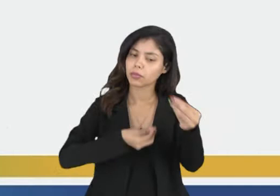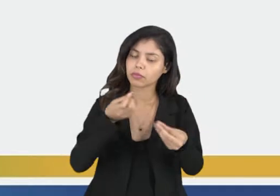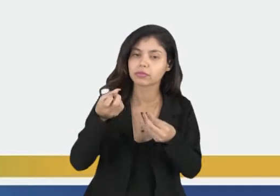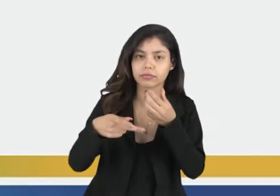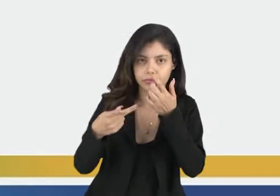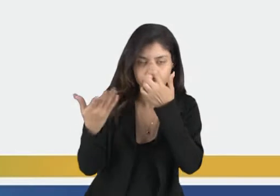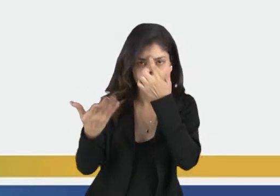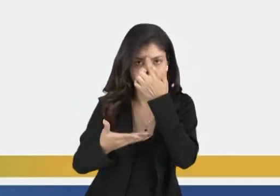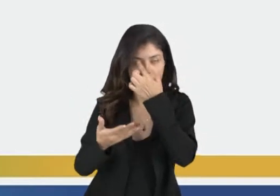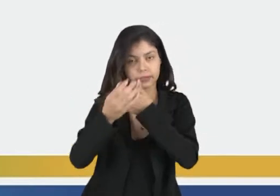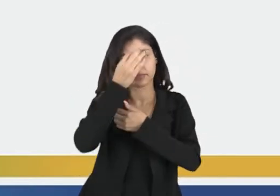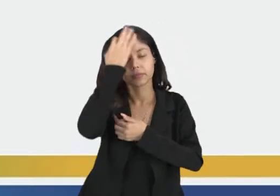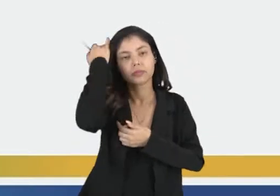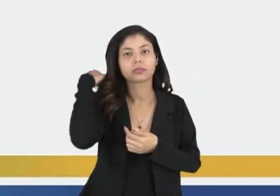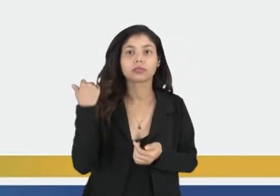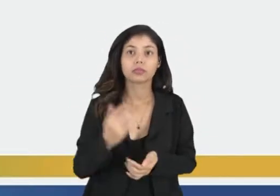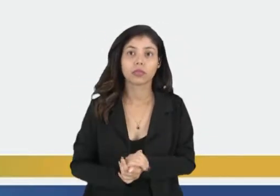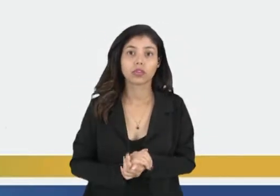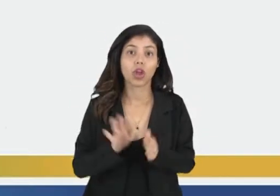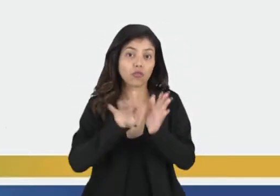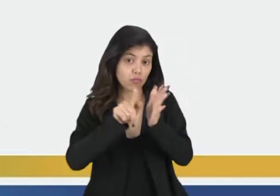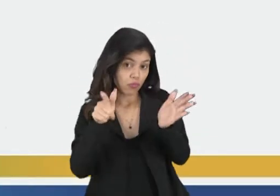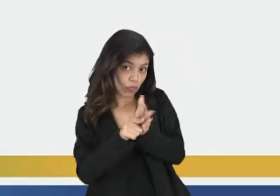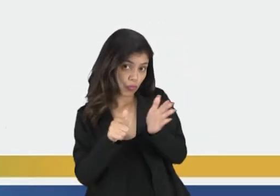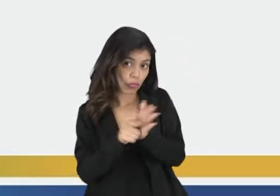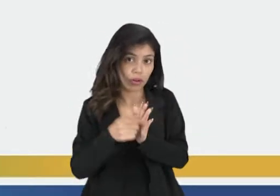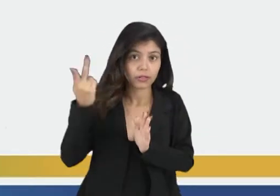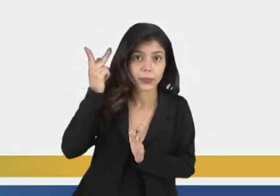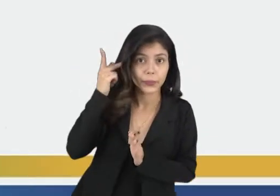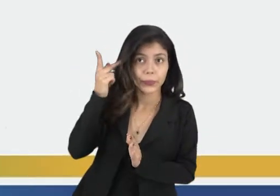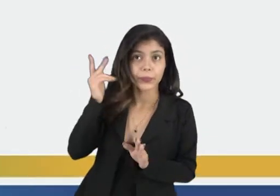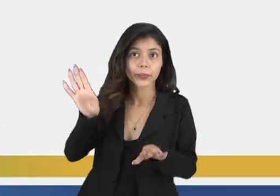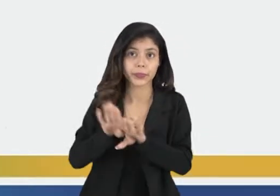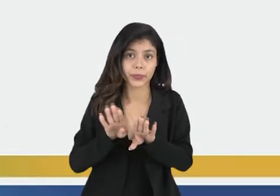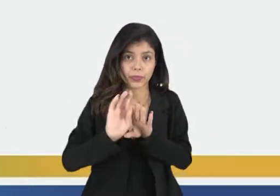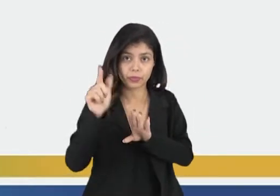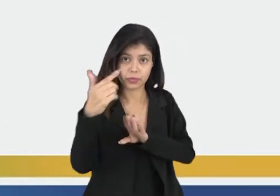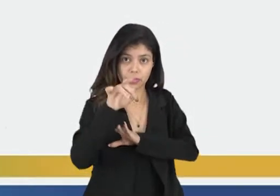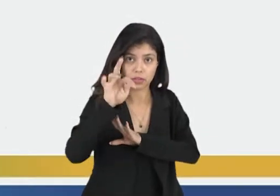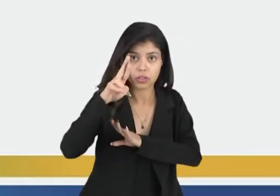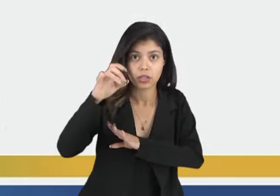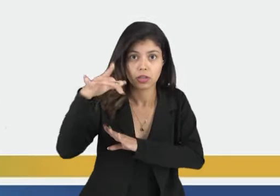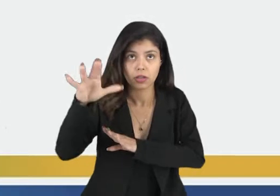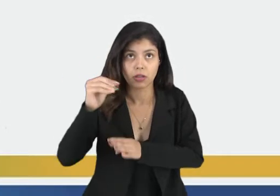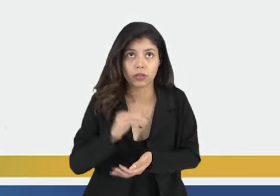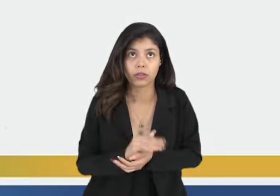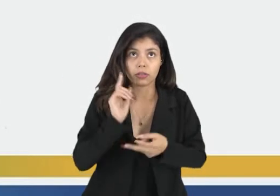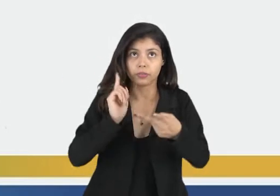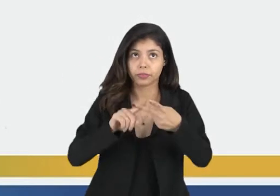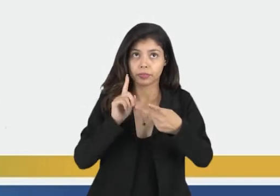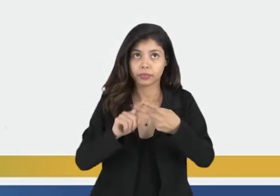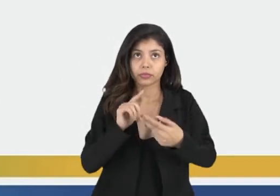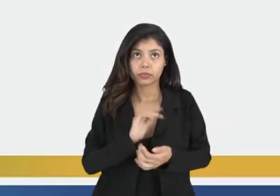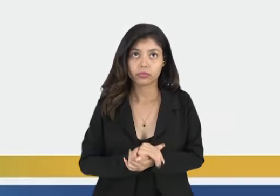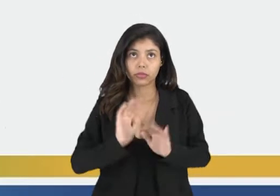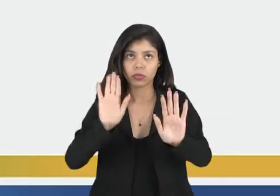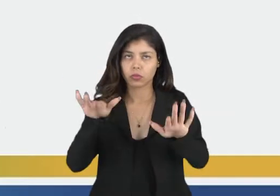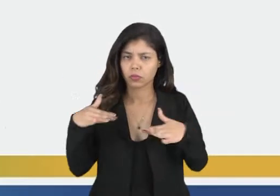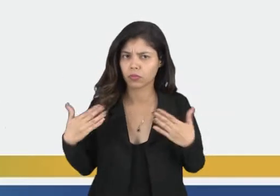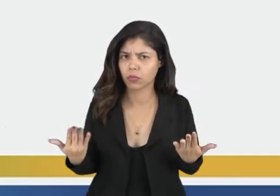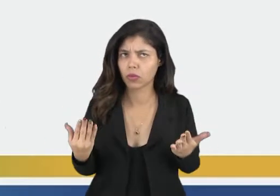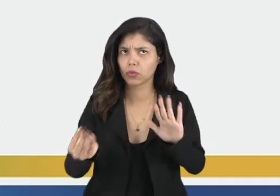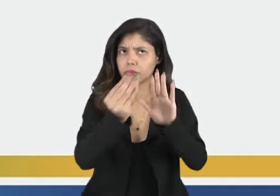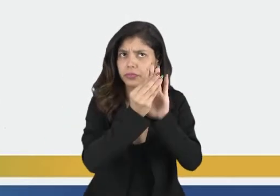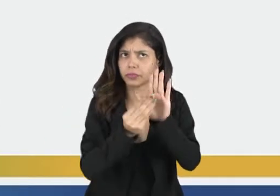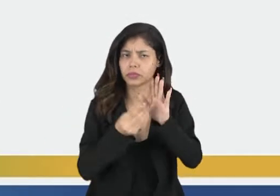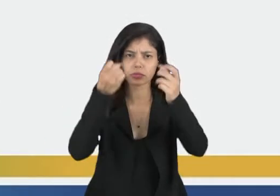acabei de dizer, né? Folha de São Paulo, Correio Brasiliense e Estadão. Segunda pergunta,